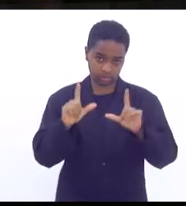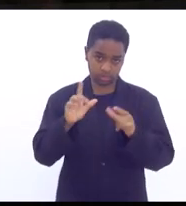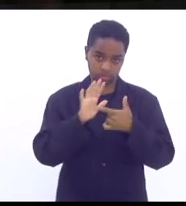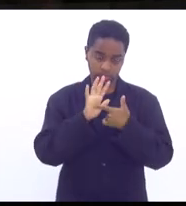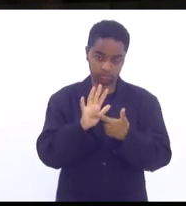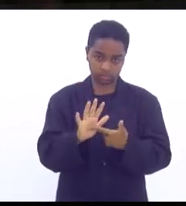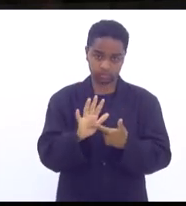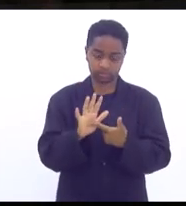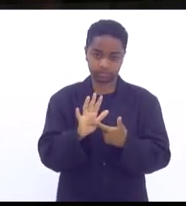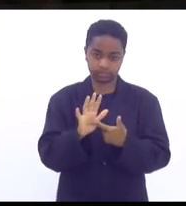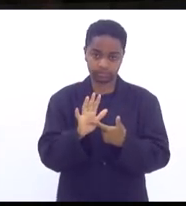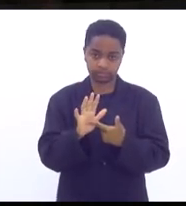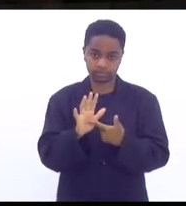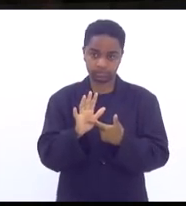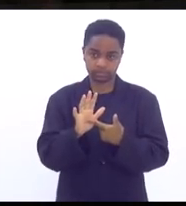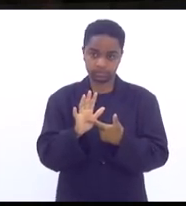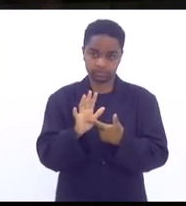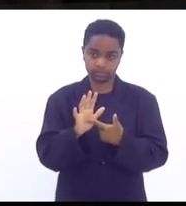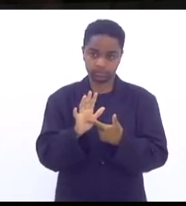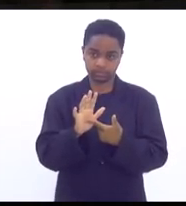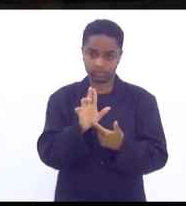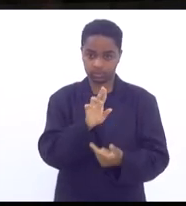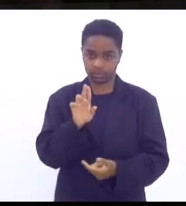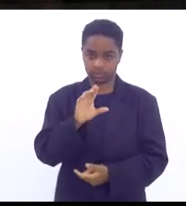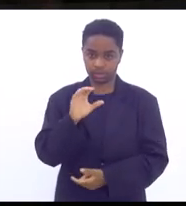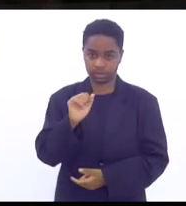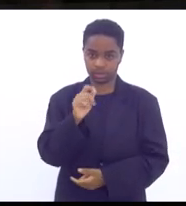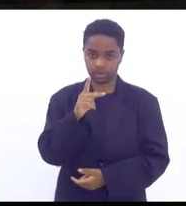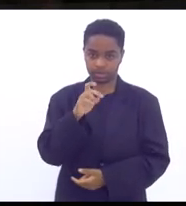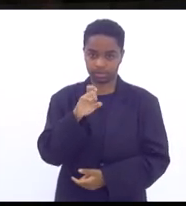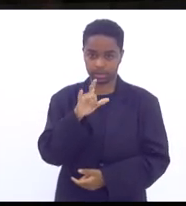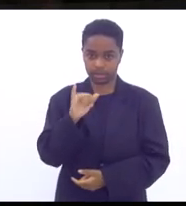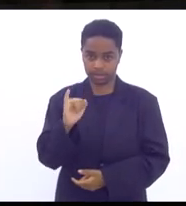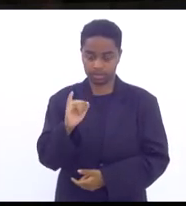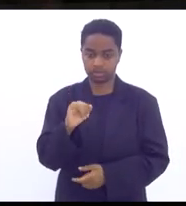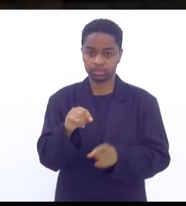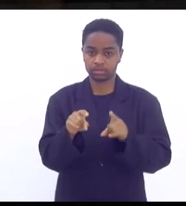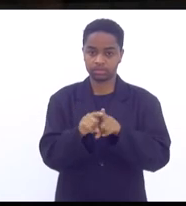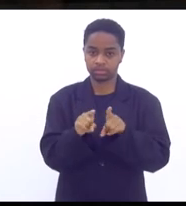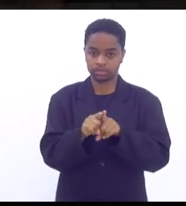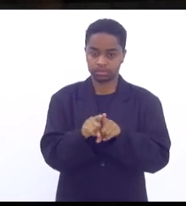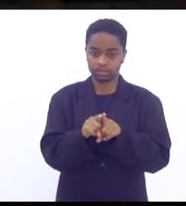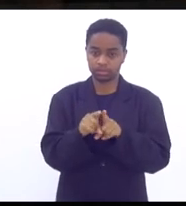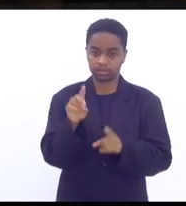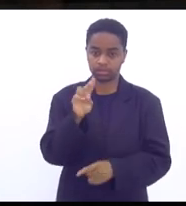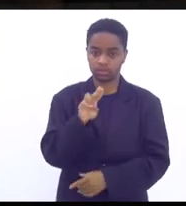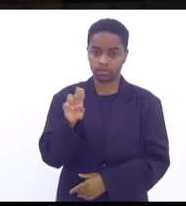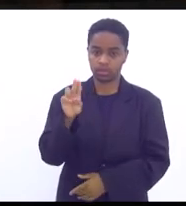nome do Capelli e o nome do